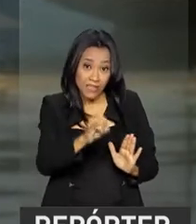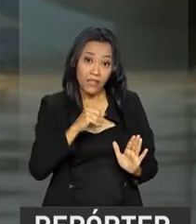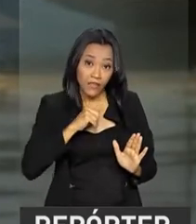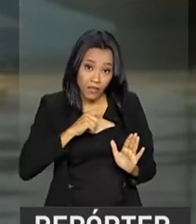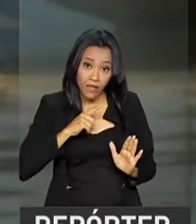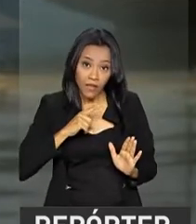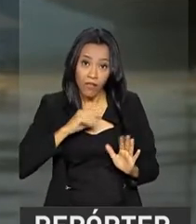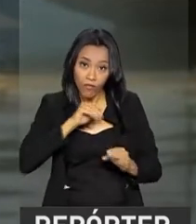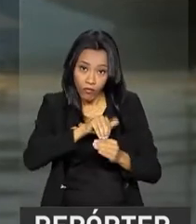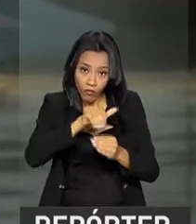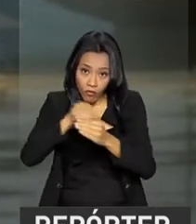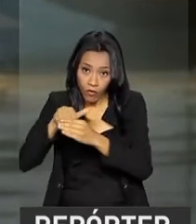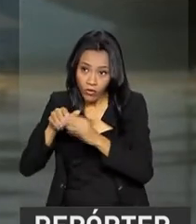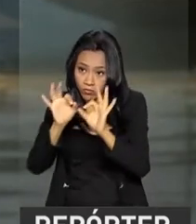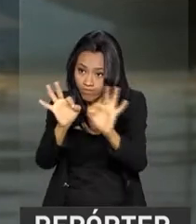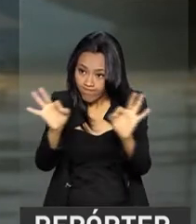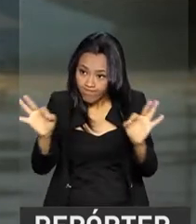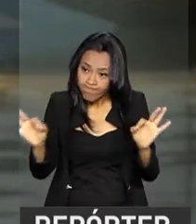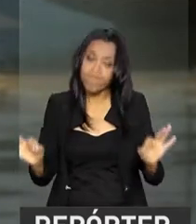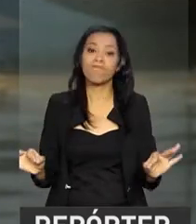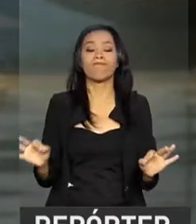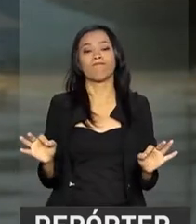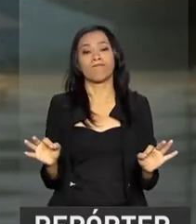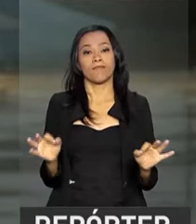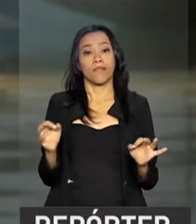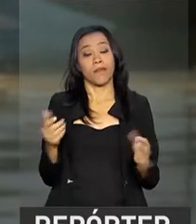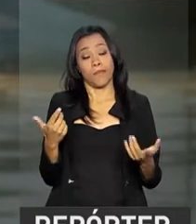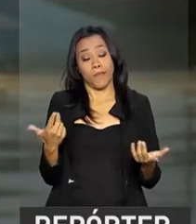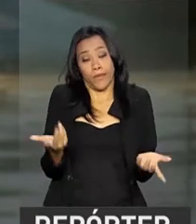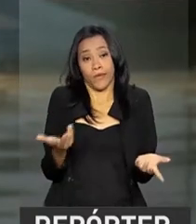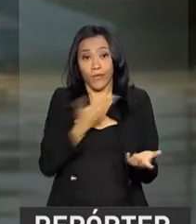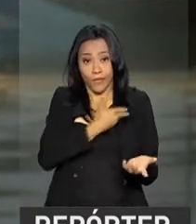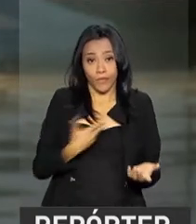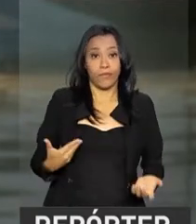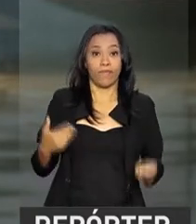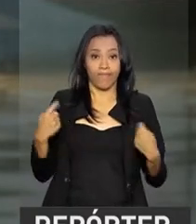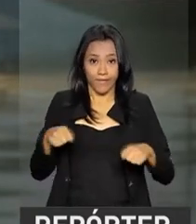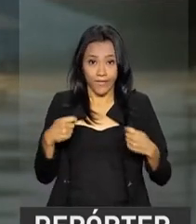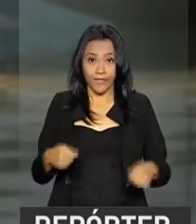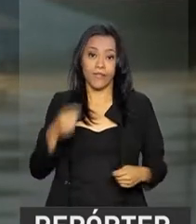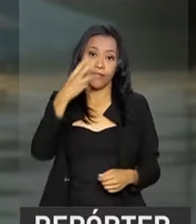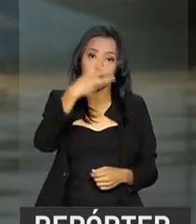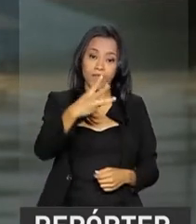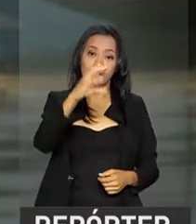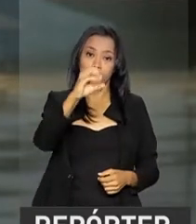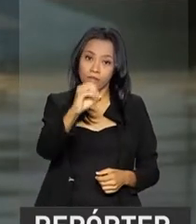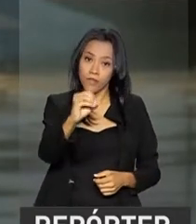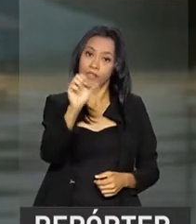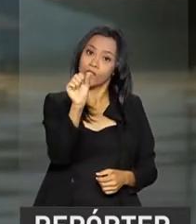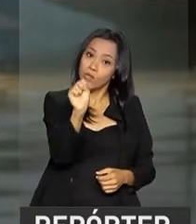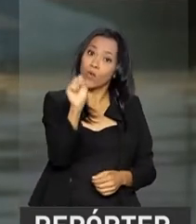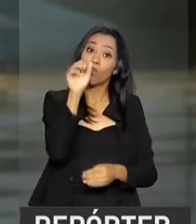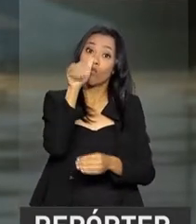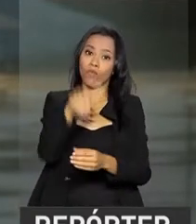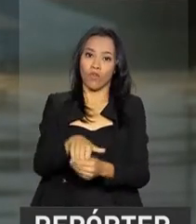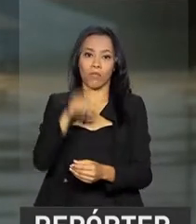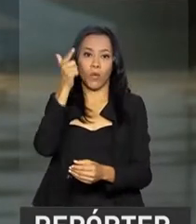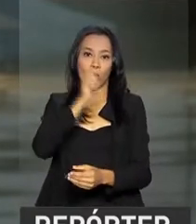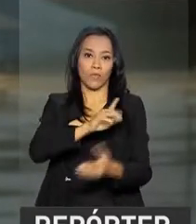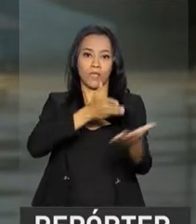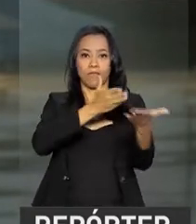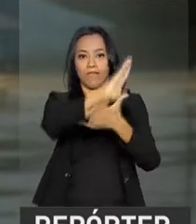votos necessários. Lembrando que o governo precisa de pelo menos 308 votos para aprovar a reforma